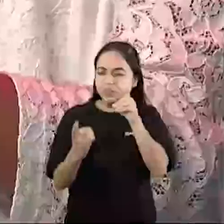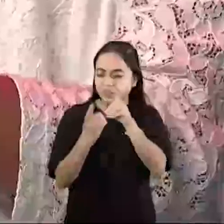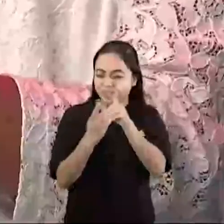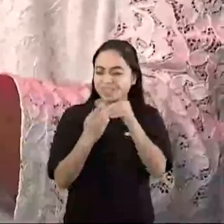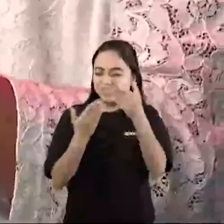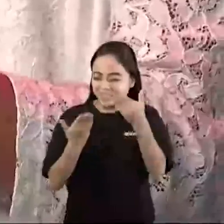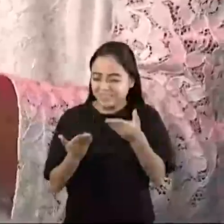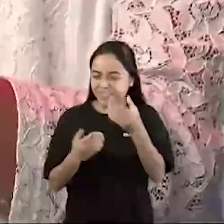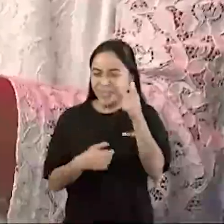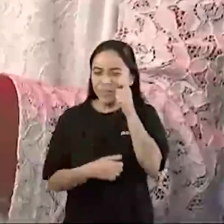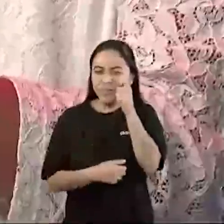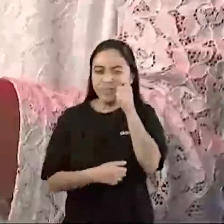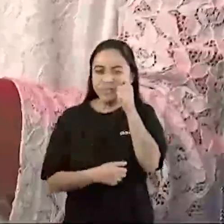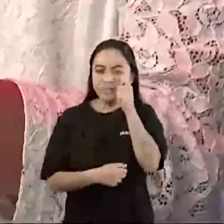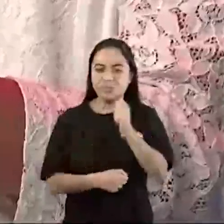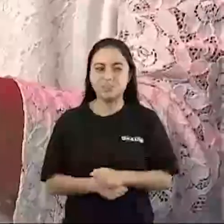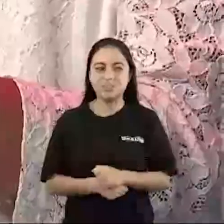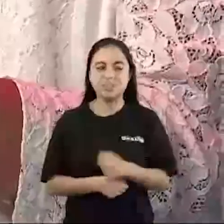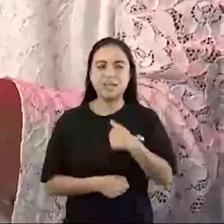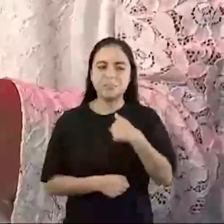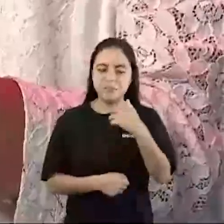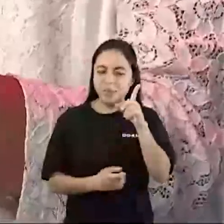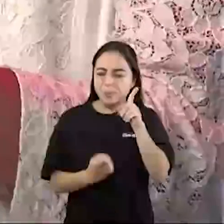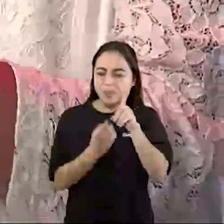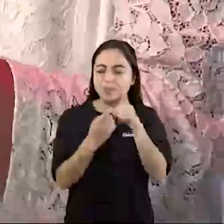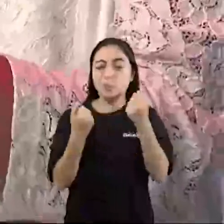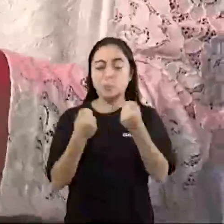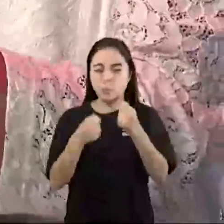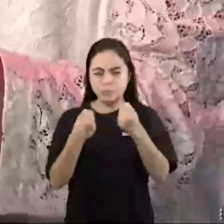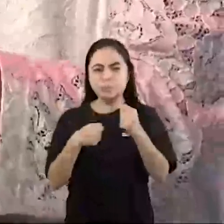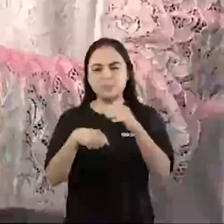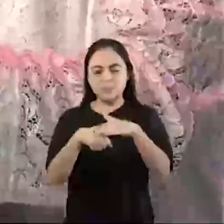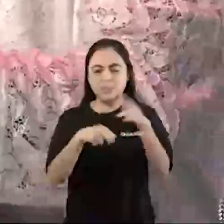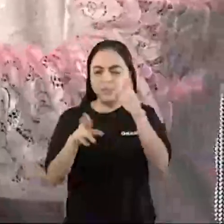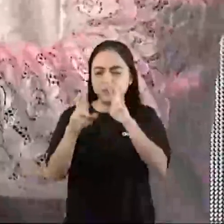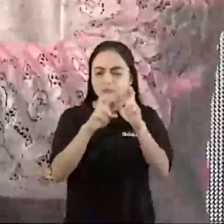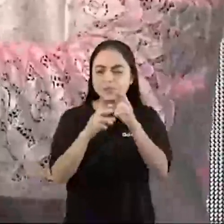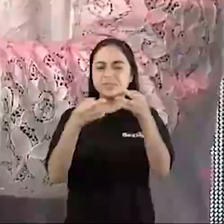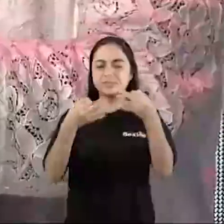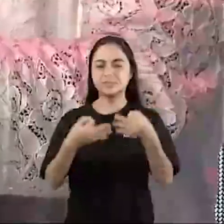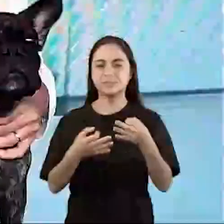pipa, e a pipa é minha paciente, que eu precisava fazer isso. Sim.